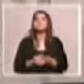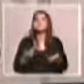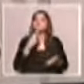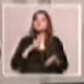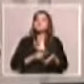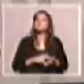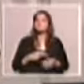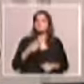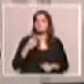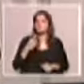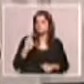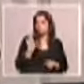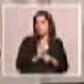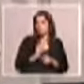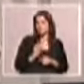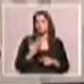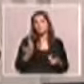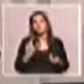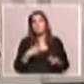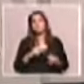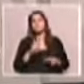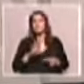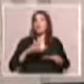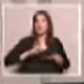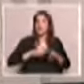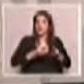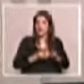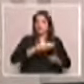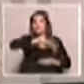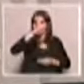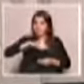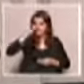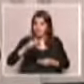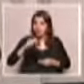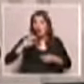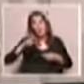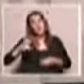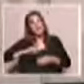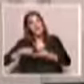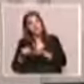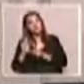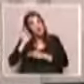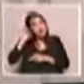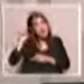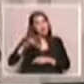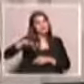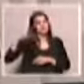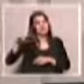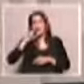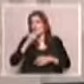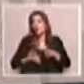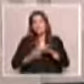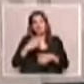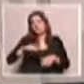Efetivamente, aqui há duas coisas. Há queijo Serra e queijo na Serra, que pode ser também produzido em outro lado